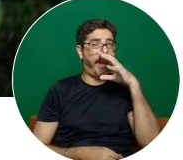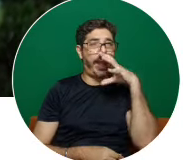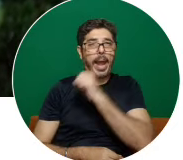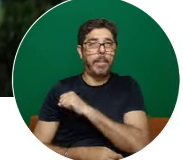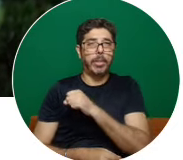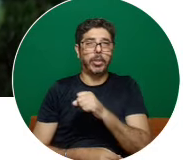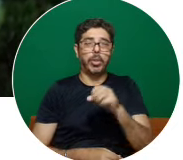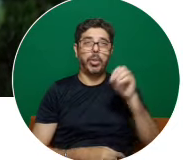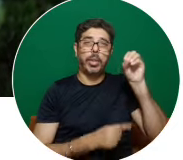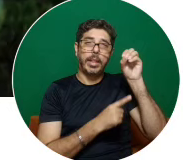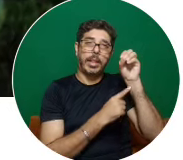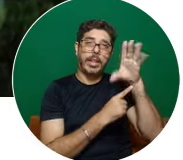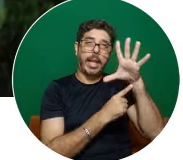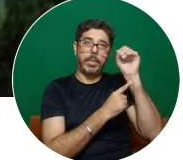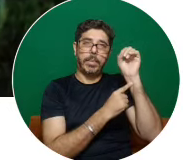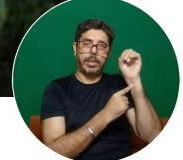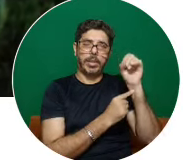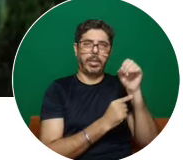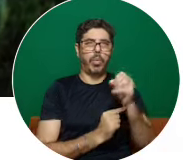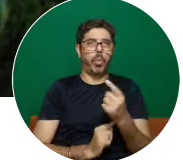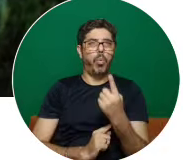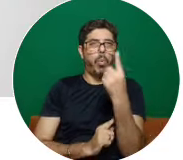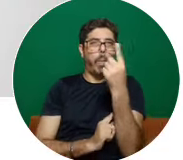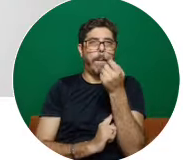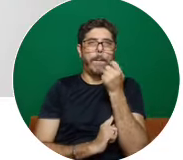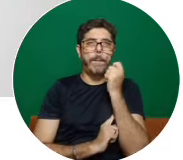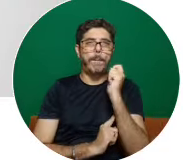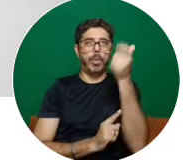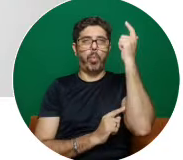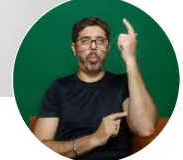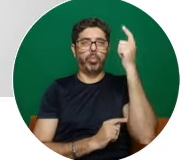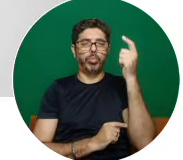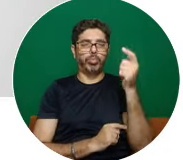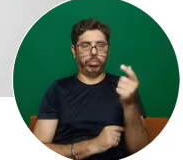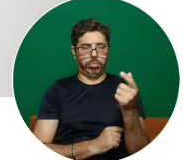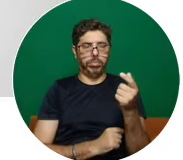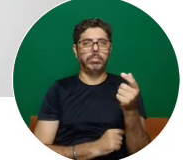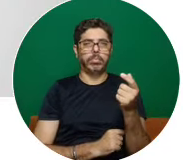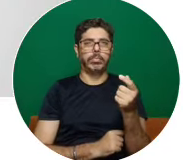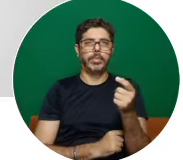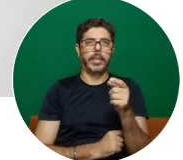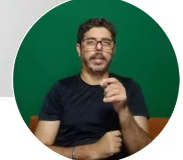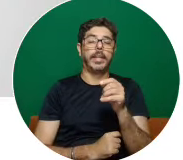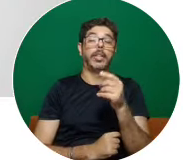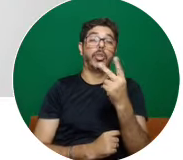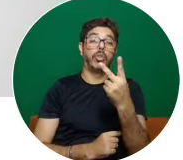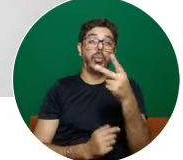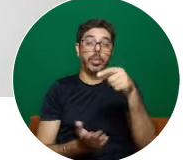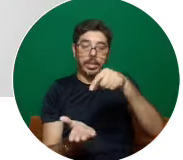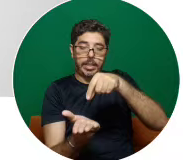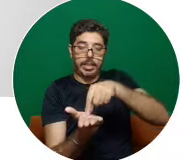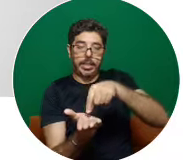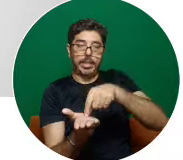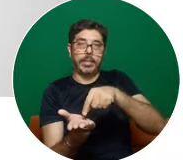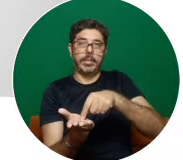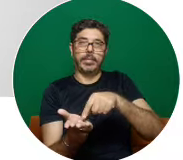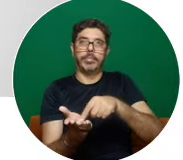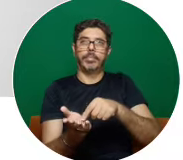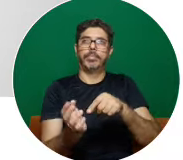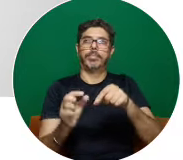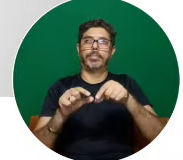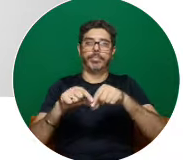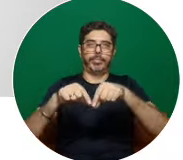sua vez a converte em um intenso pulso de luz. Um capacitor típico consiste de dois condutores isolados um do outro.